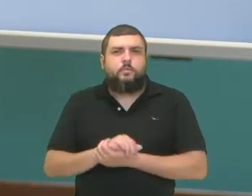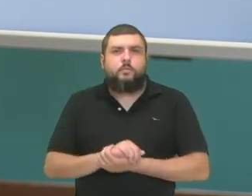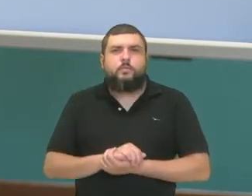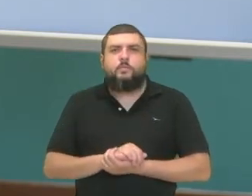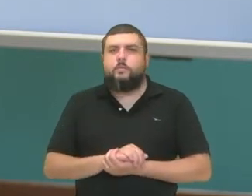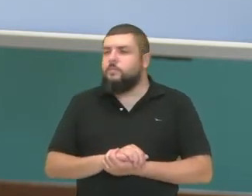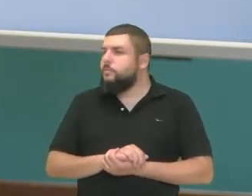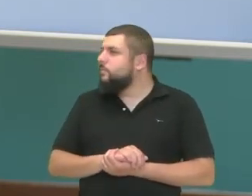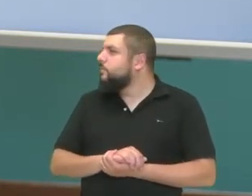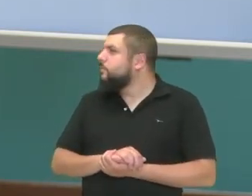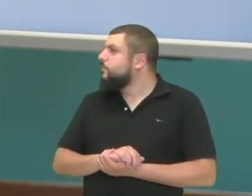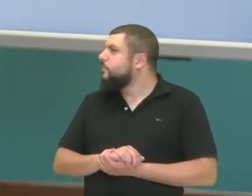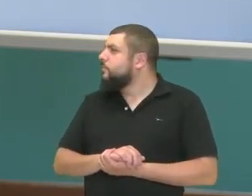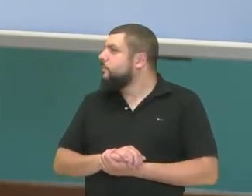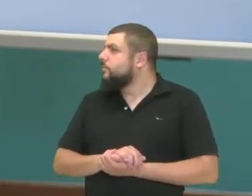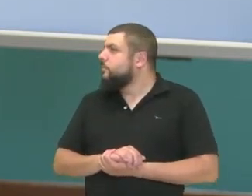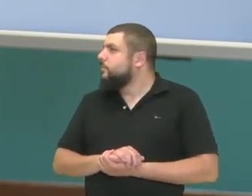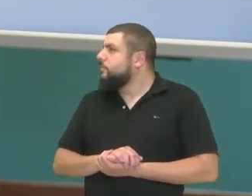A isomeria